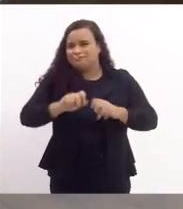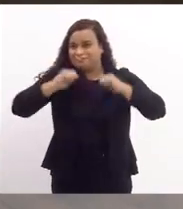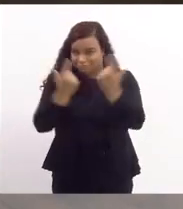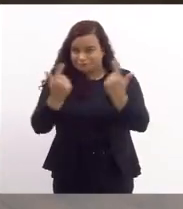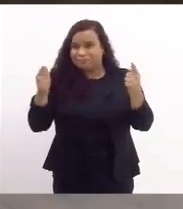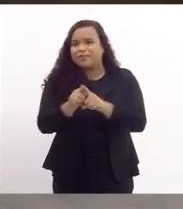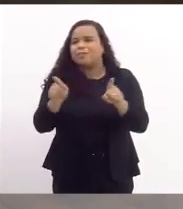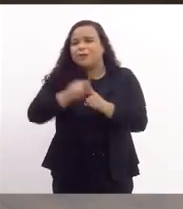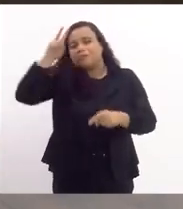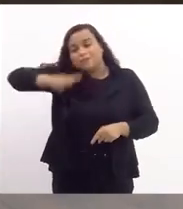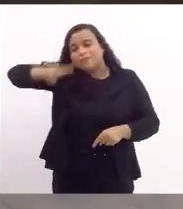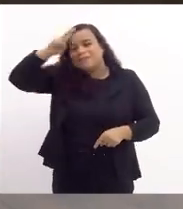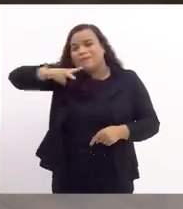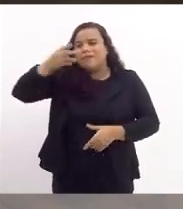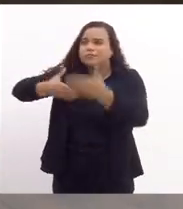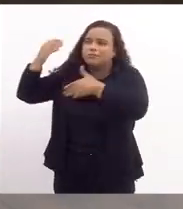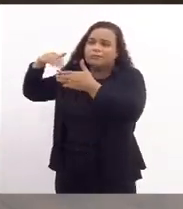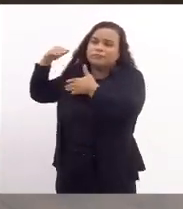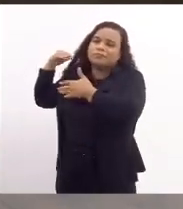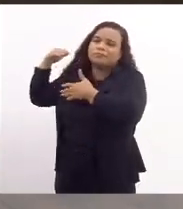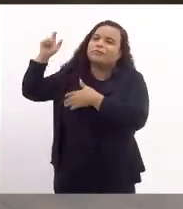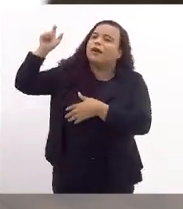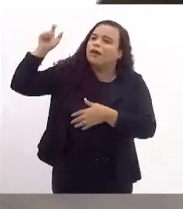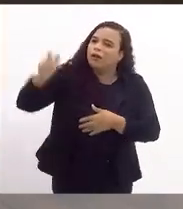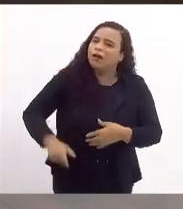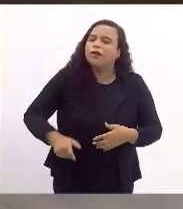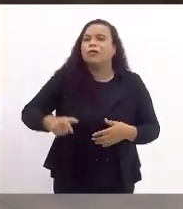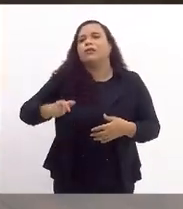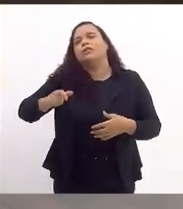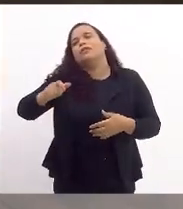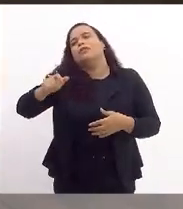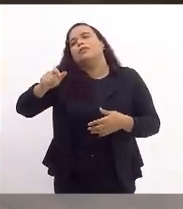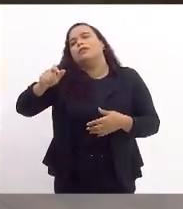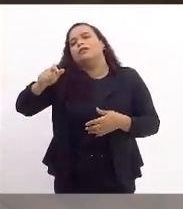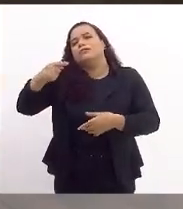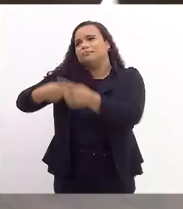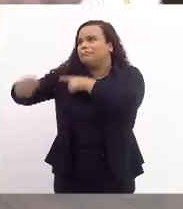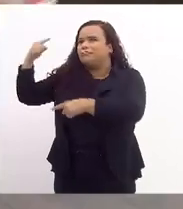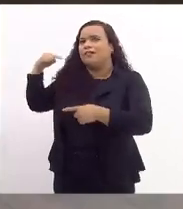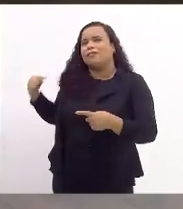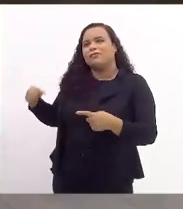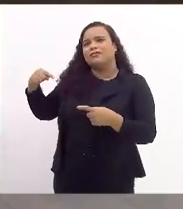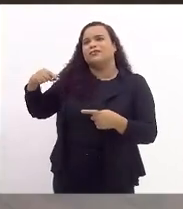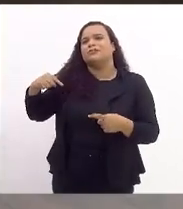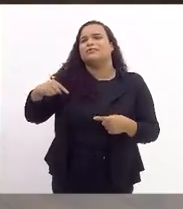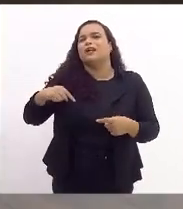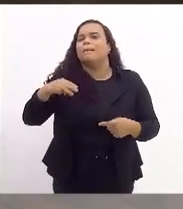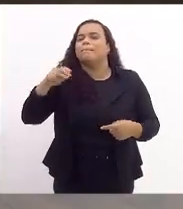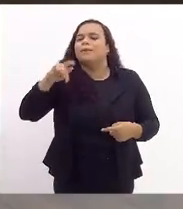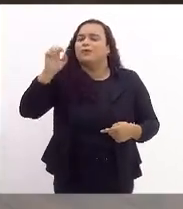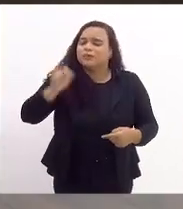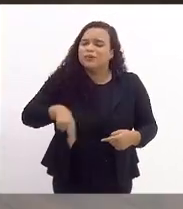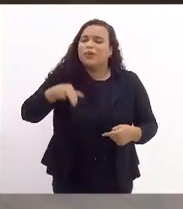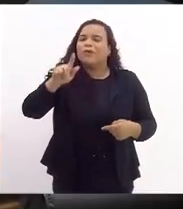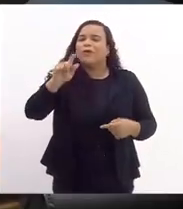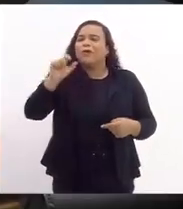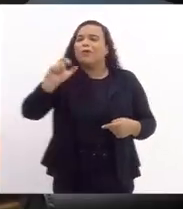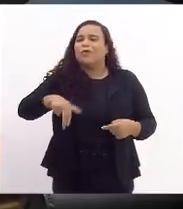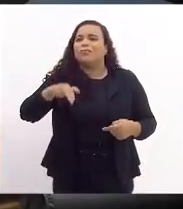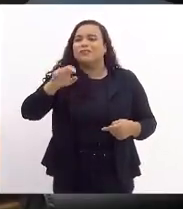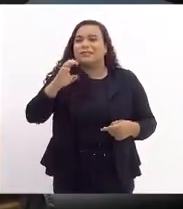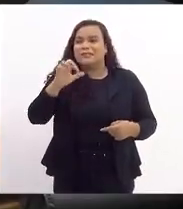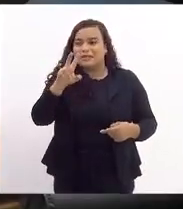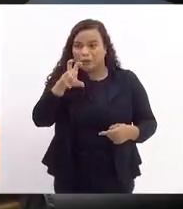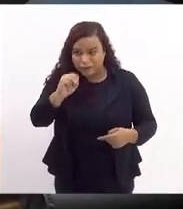casa e saudaram a memória do nosso já ancestral griou Milton Gonçalves brigada